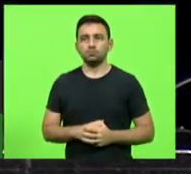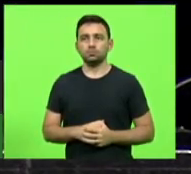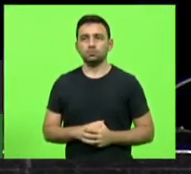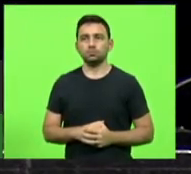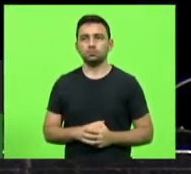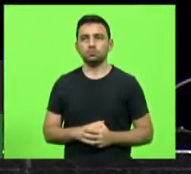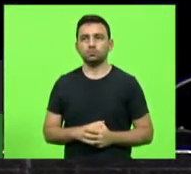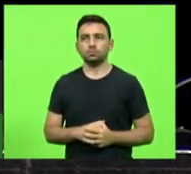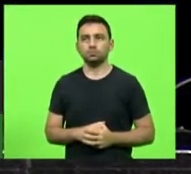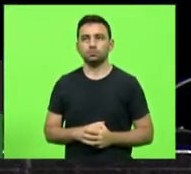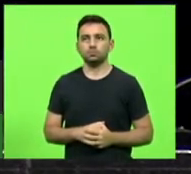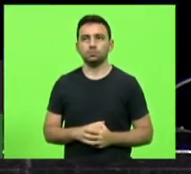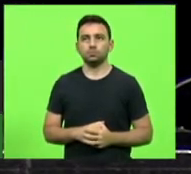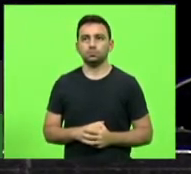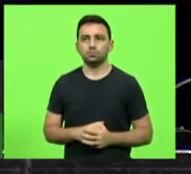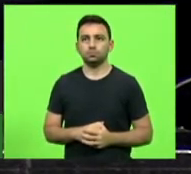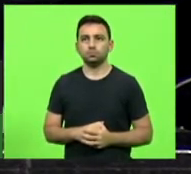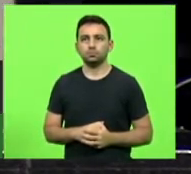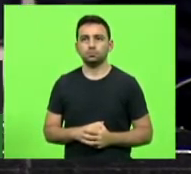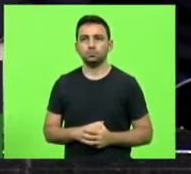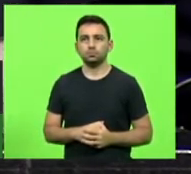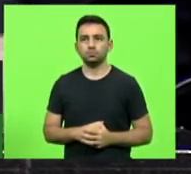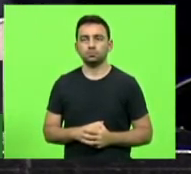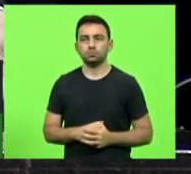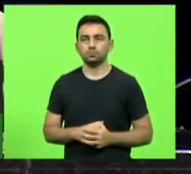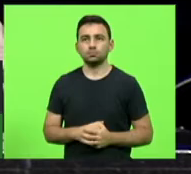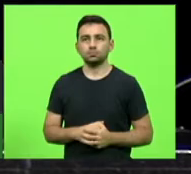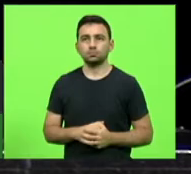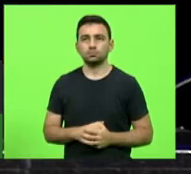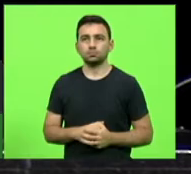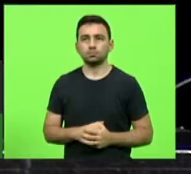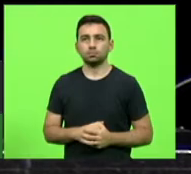Cara, eu era para você votar. Eu tinha uma orientação.